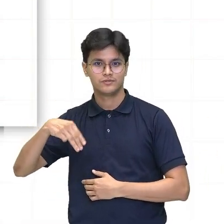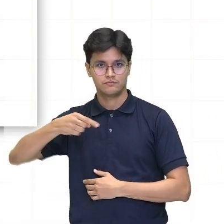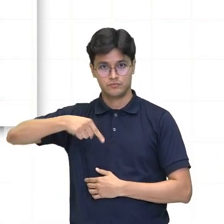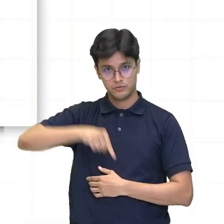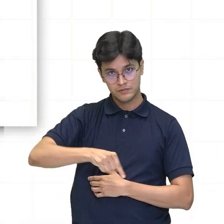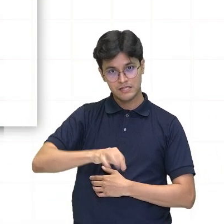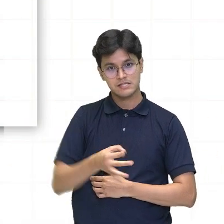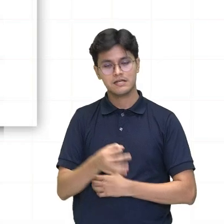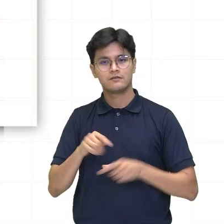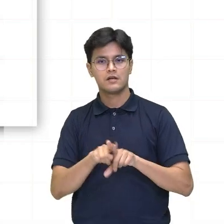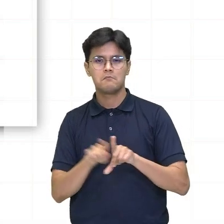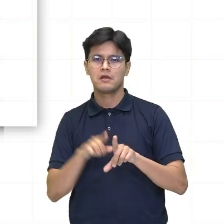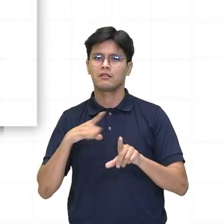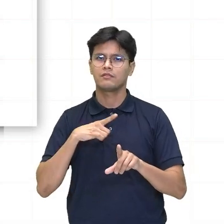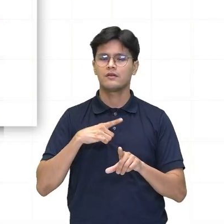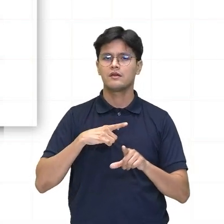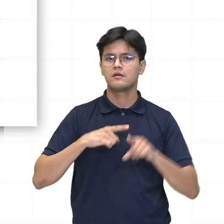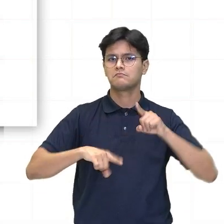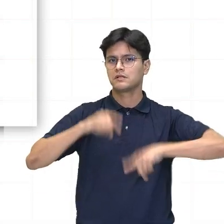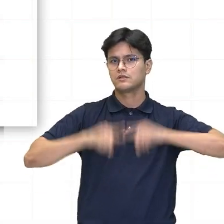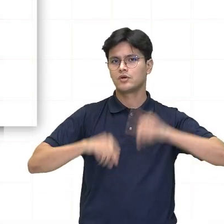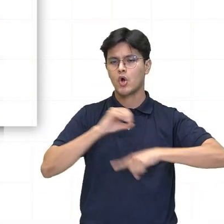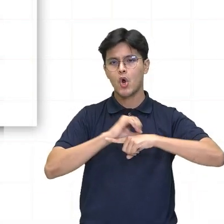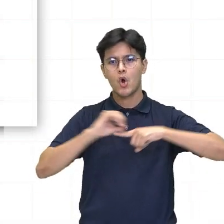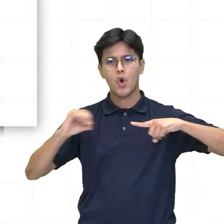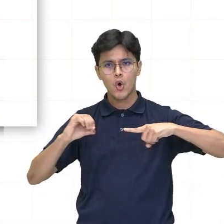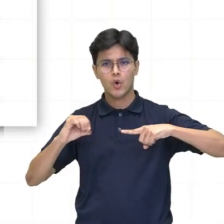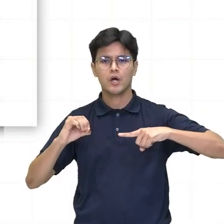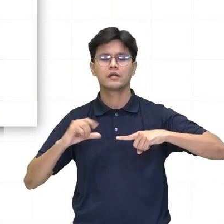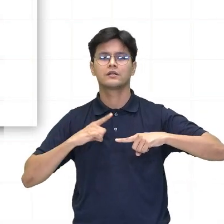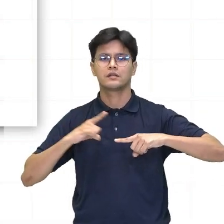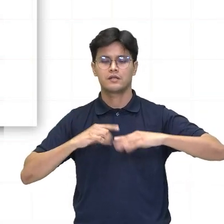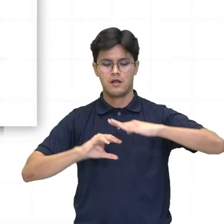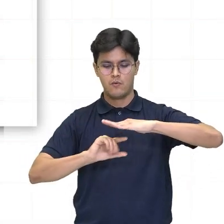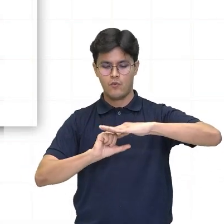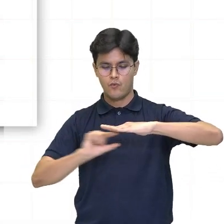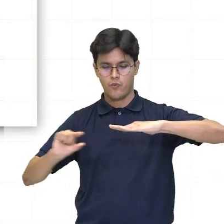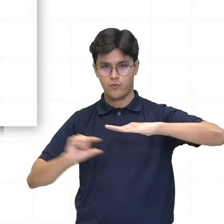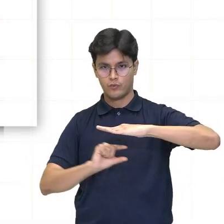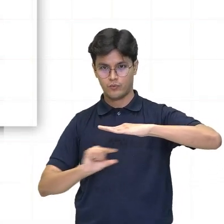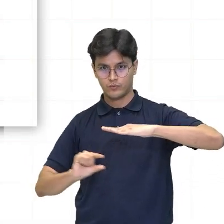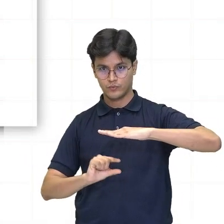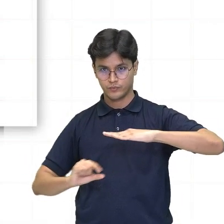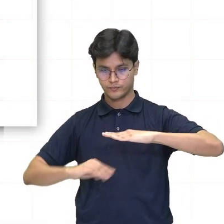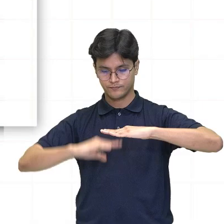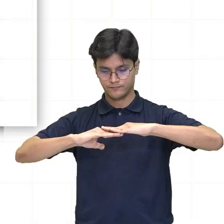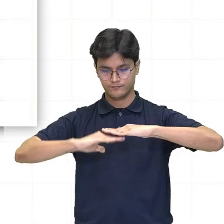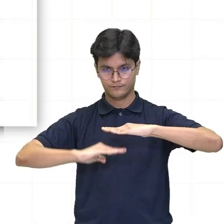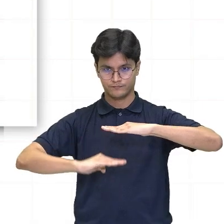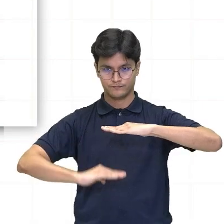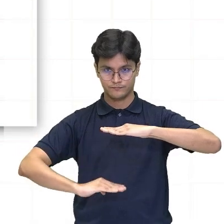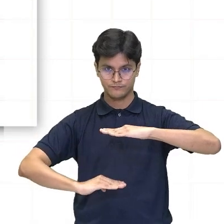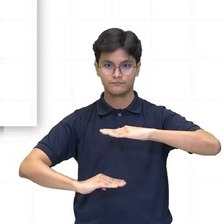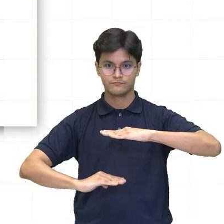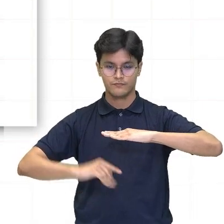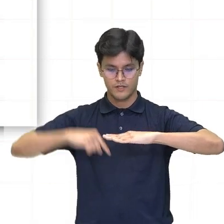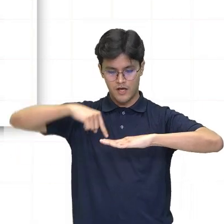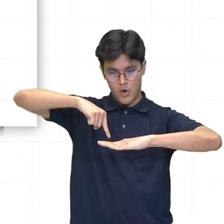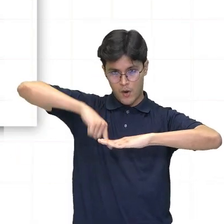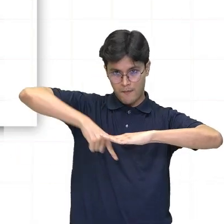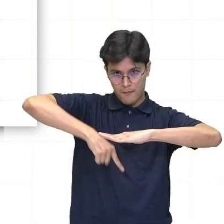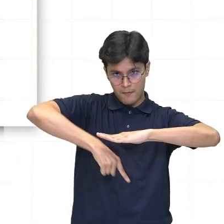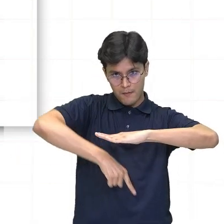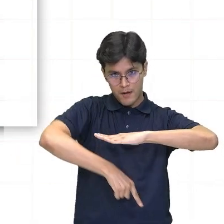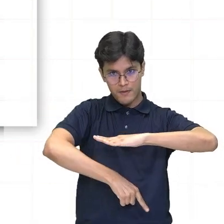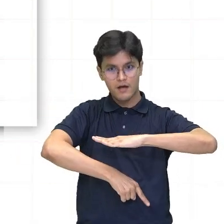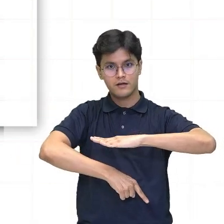da matéria orgânica que nós vamos encontrar em cada uma dessas camadas, até ocorrer a perfuração, né,